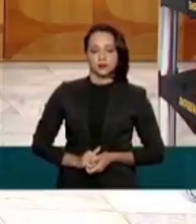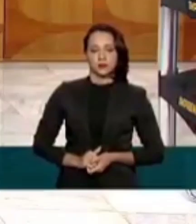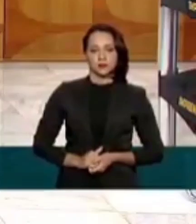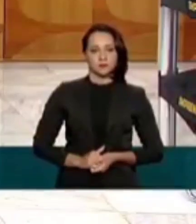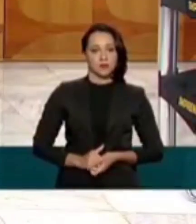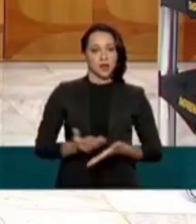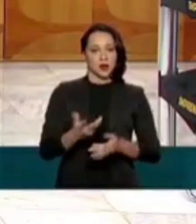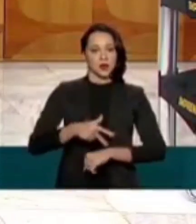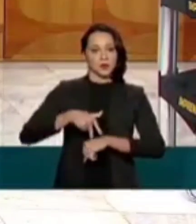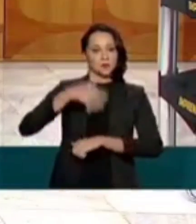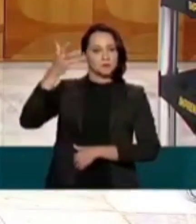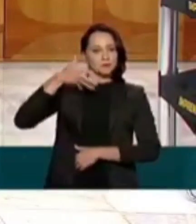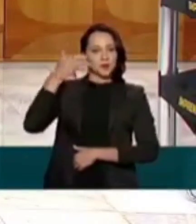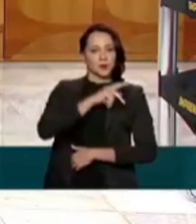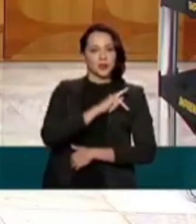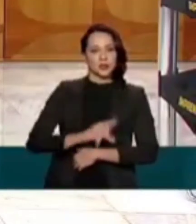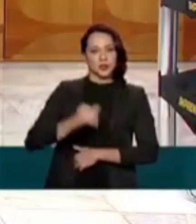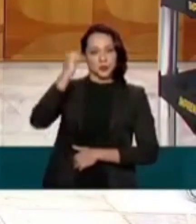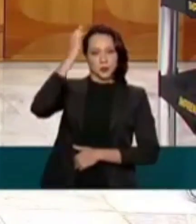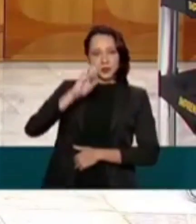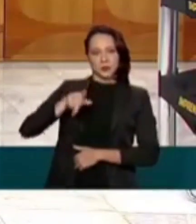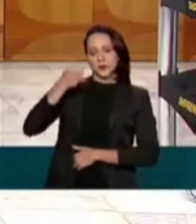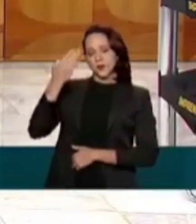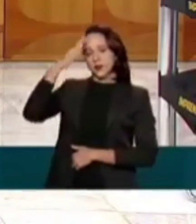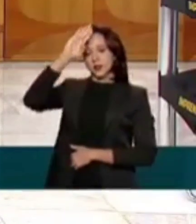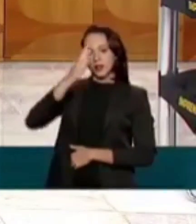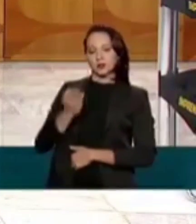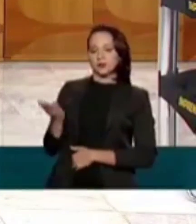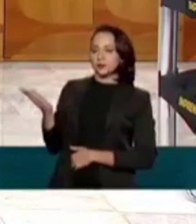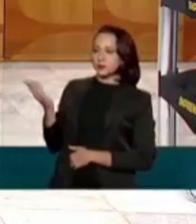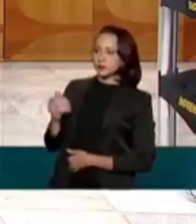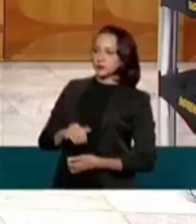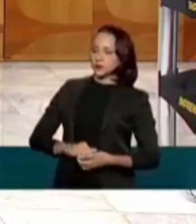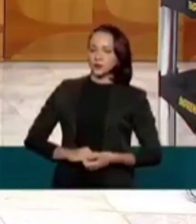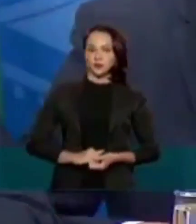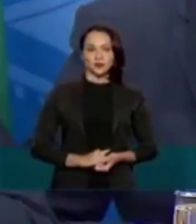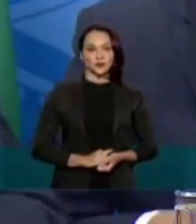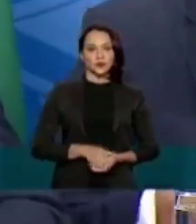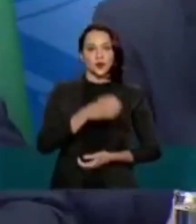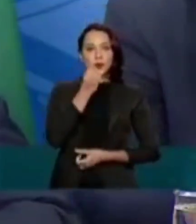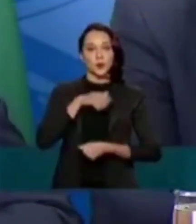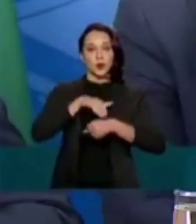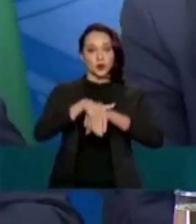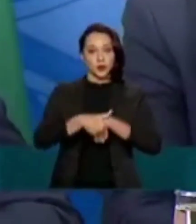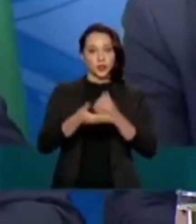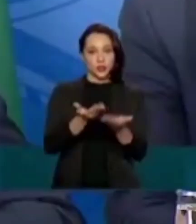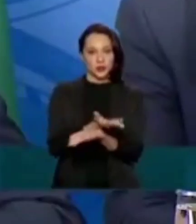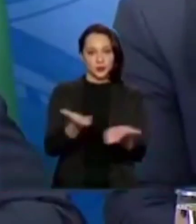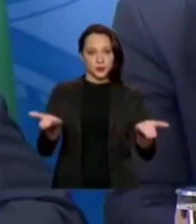Com a palavra, o presidente da República, Jair Bolsonaro. Boa noite a todos.